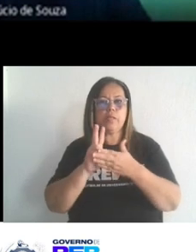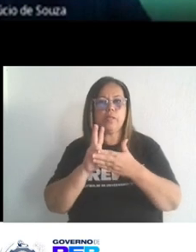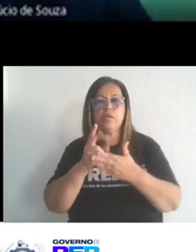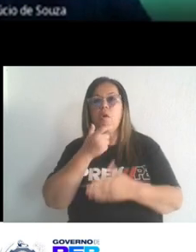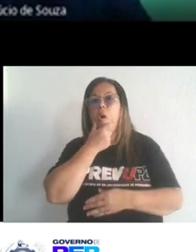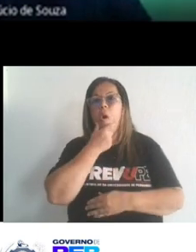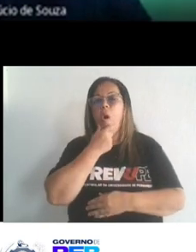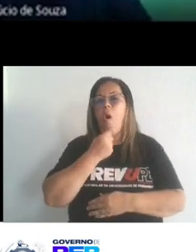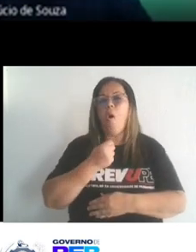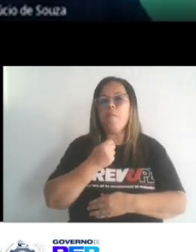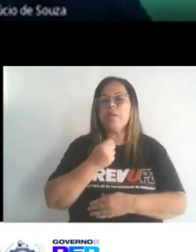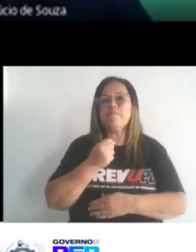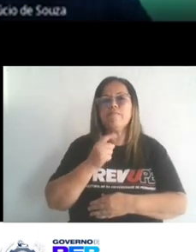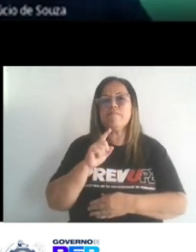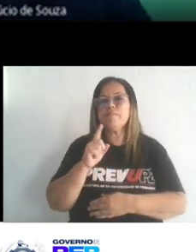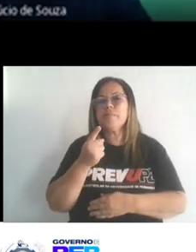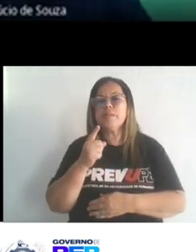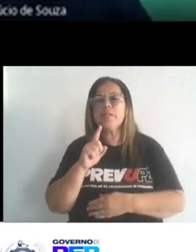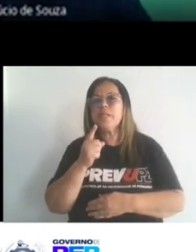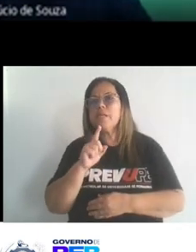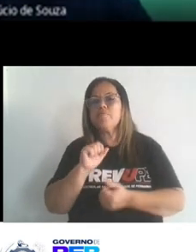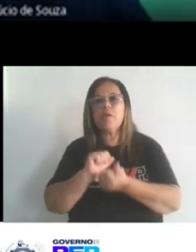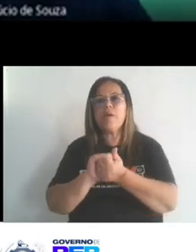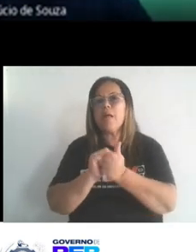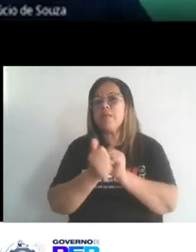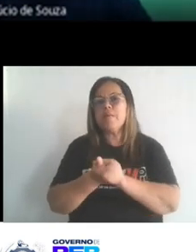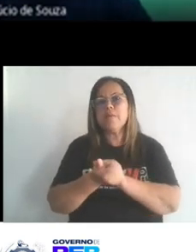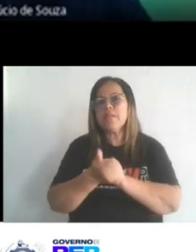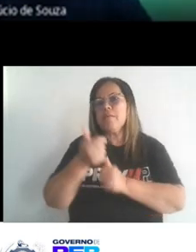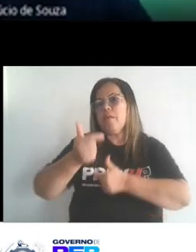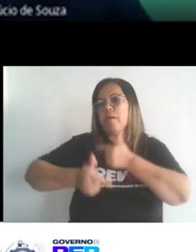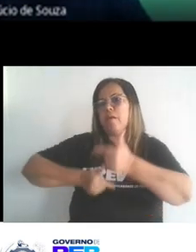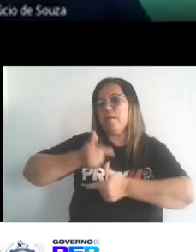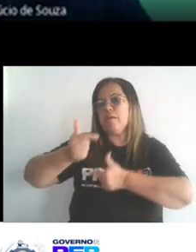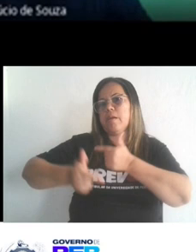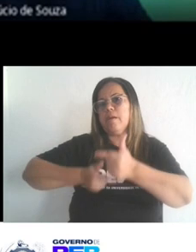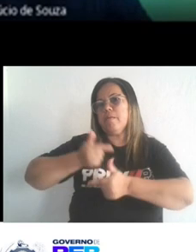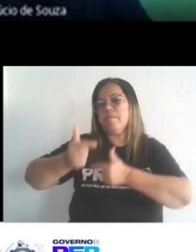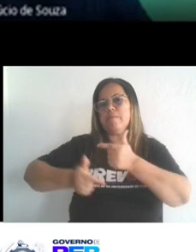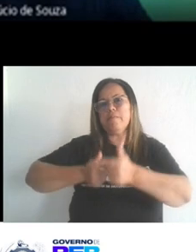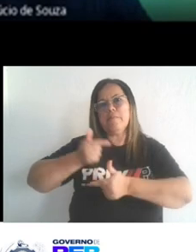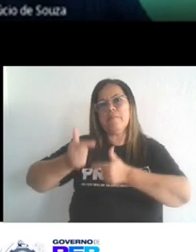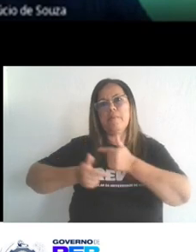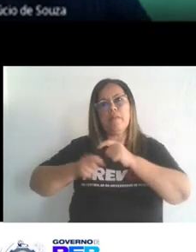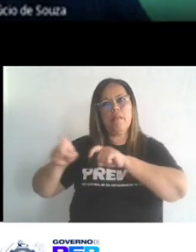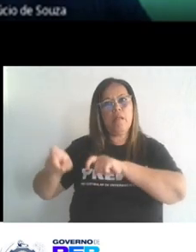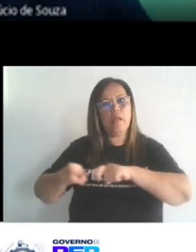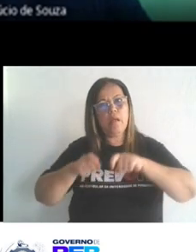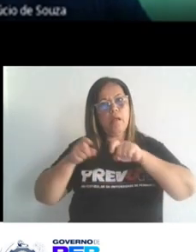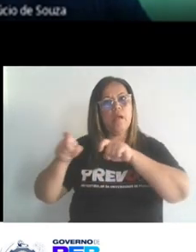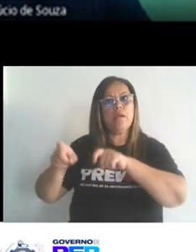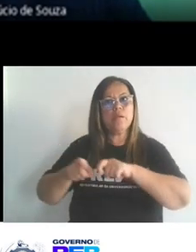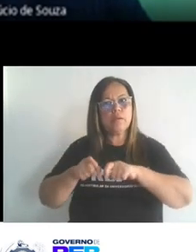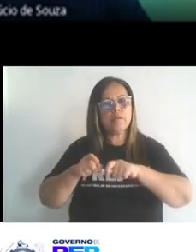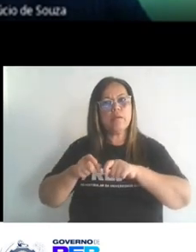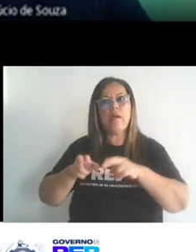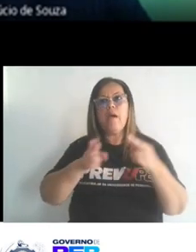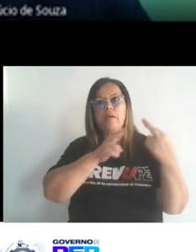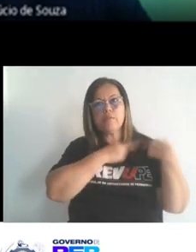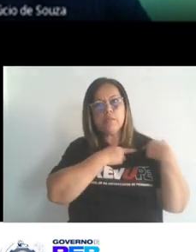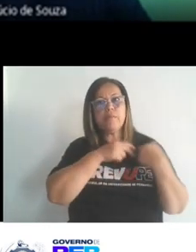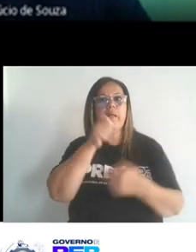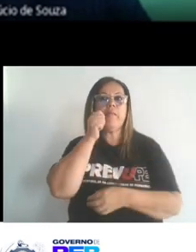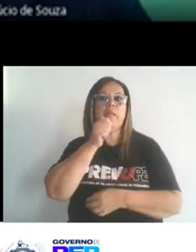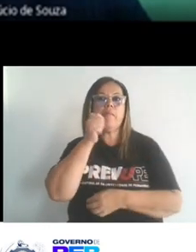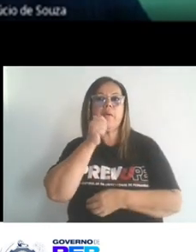não estavam adaptados ao trabalho na lavoura que era incumbência das mulheres indígenas